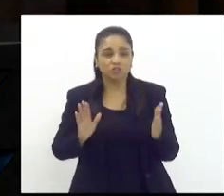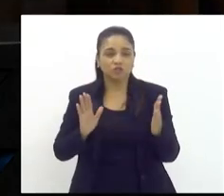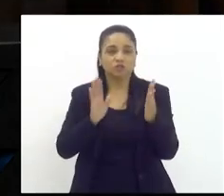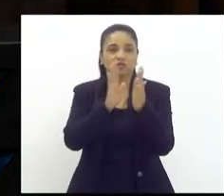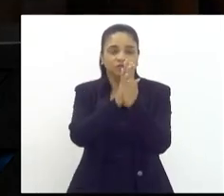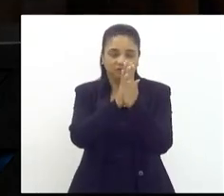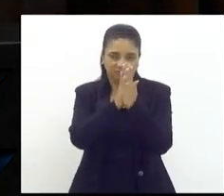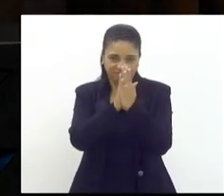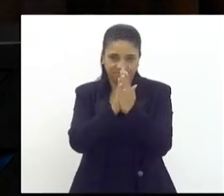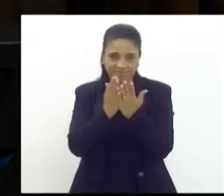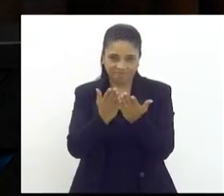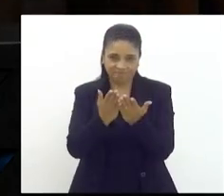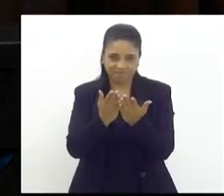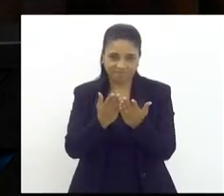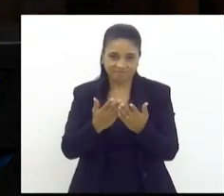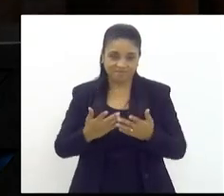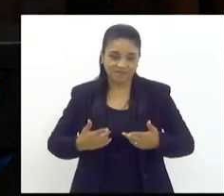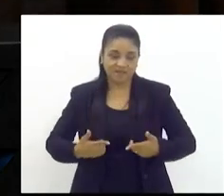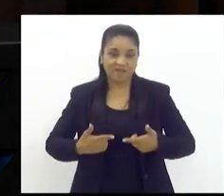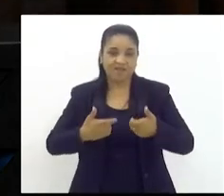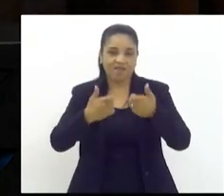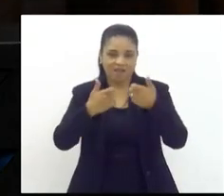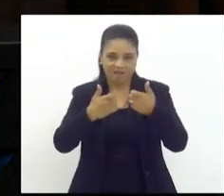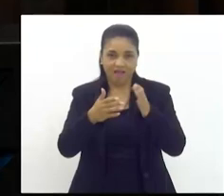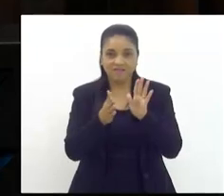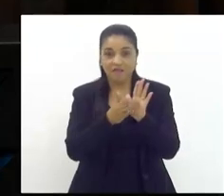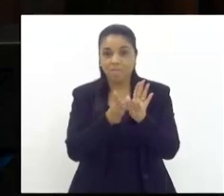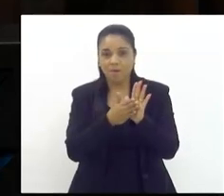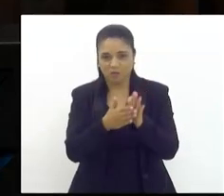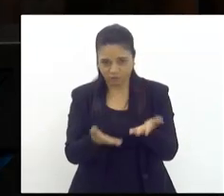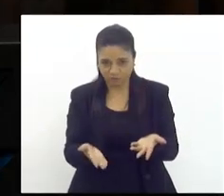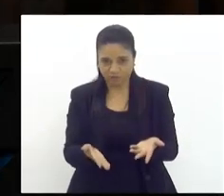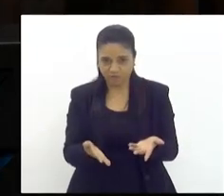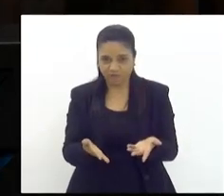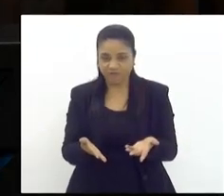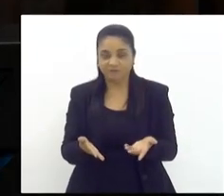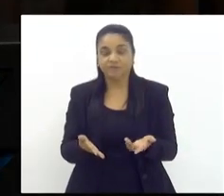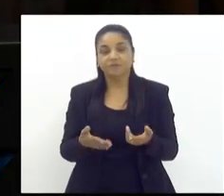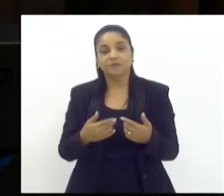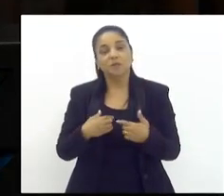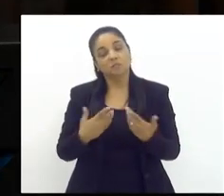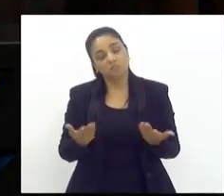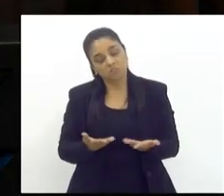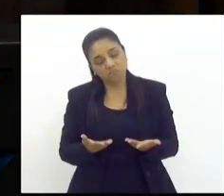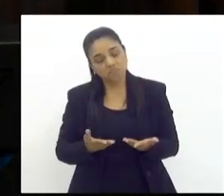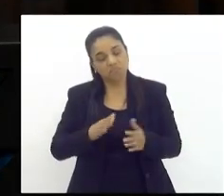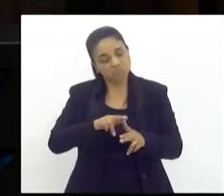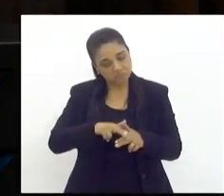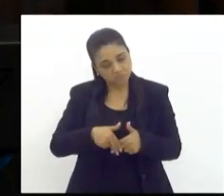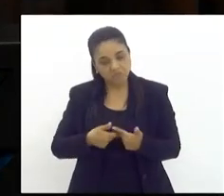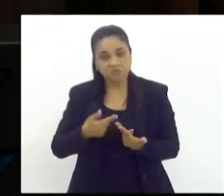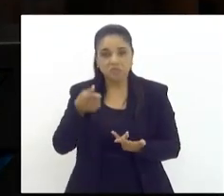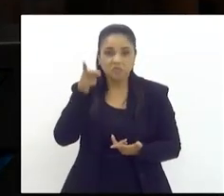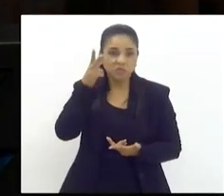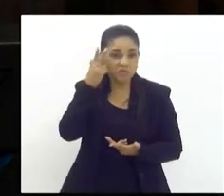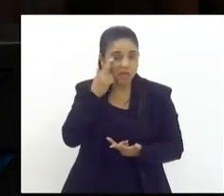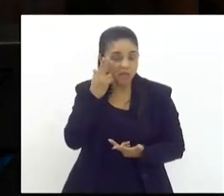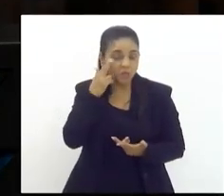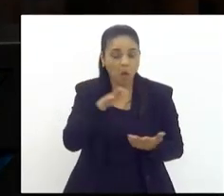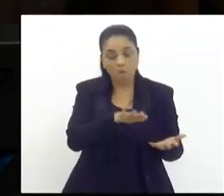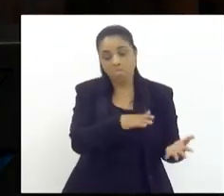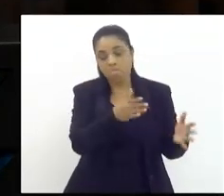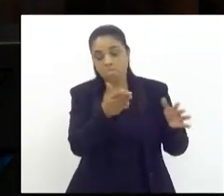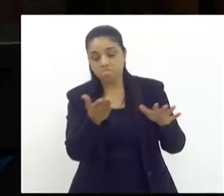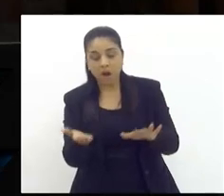irracional de guerra e é por isso que se naturaliza todos os dias corpos pretos